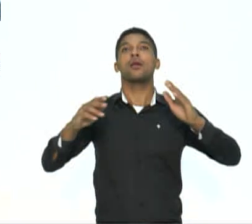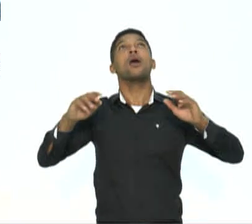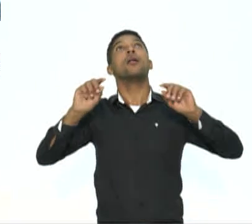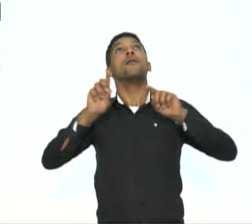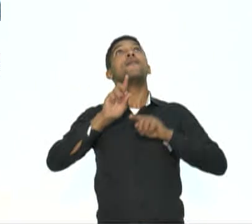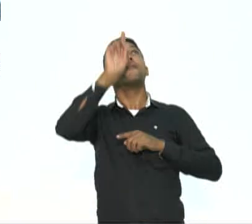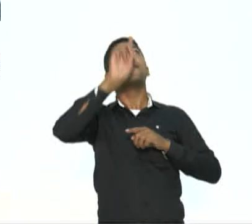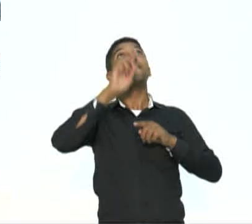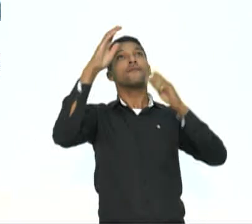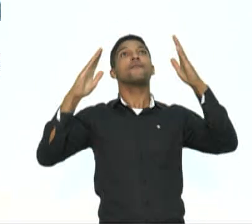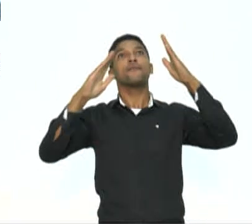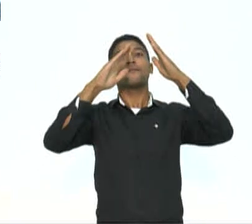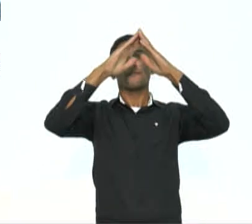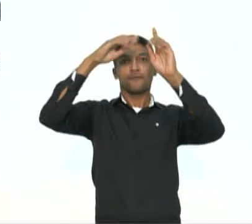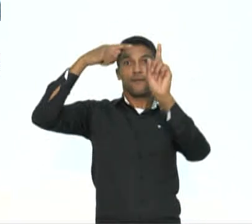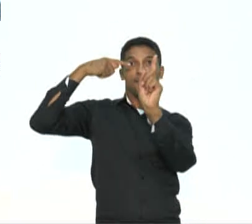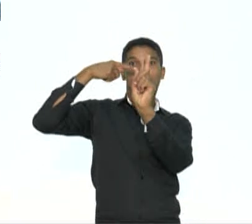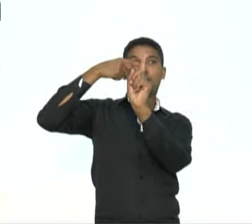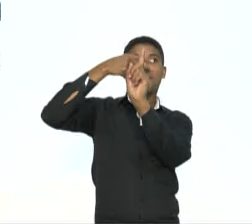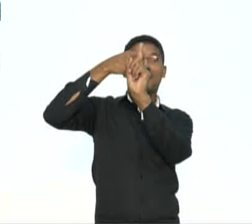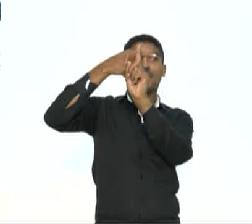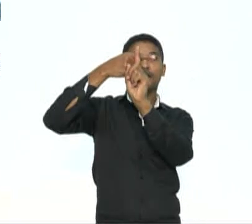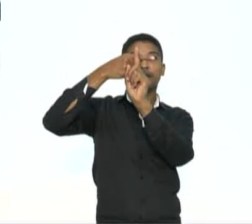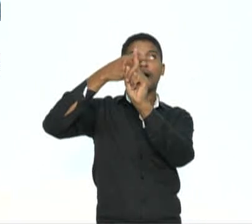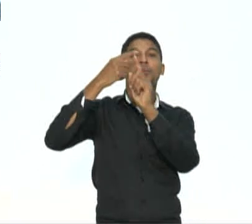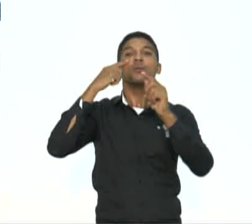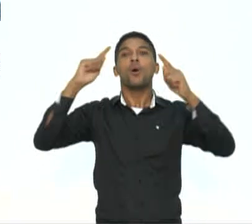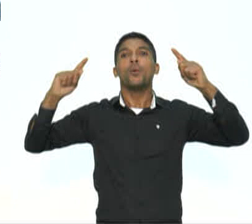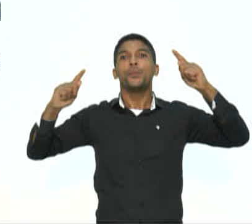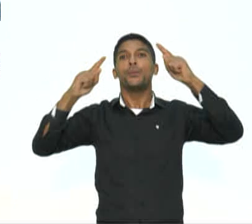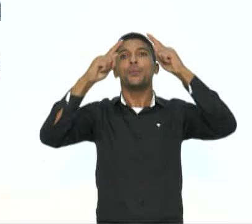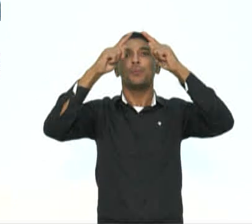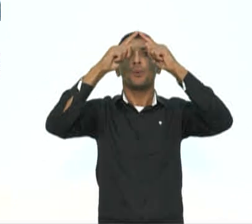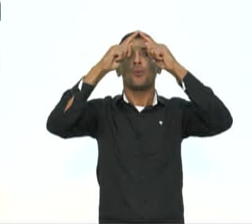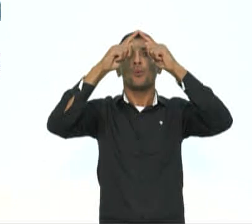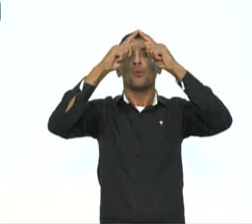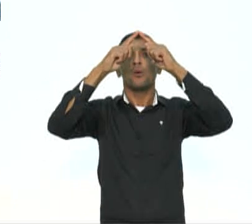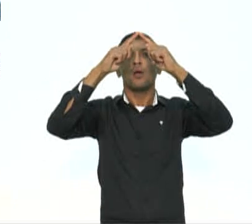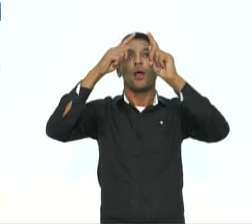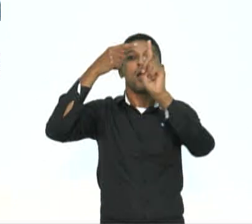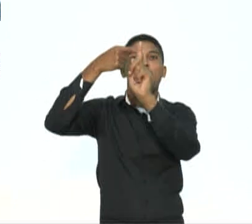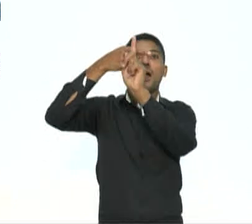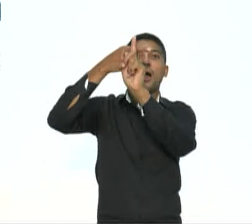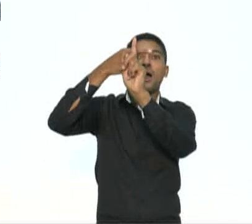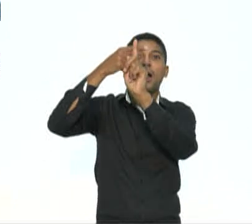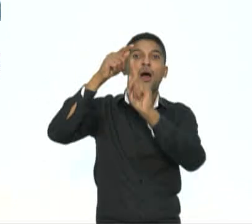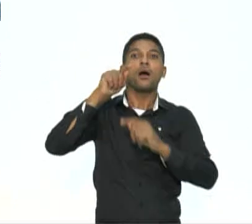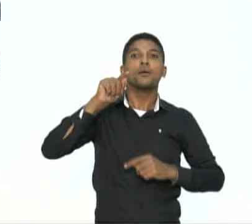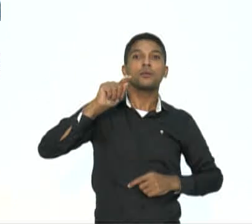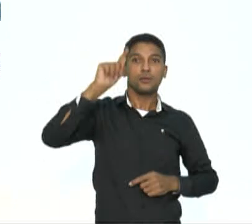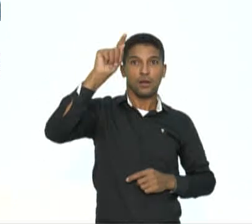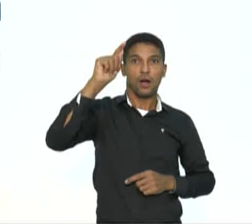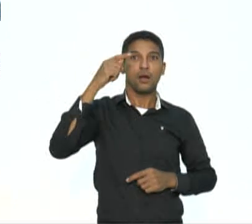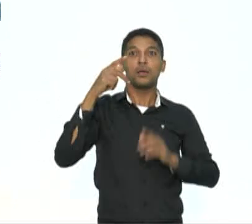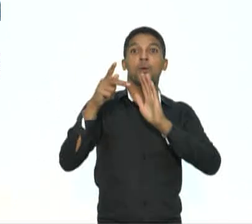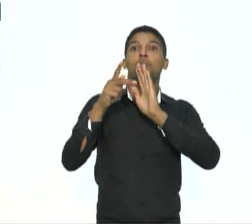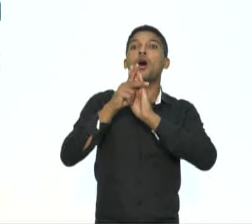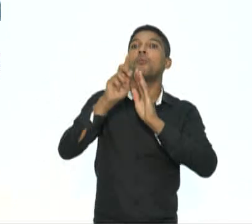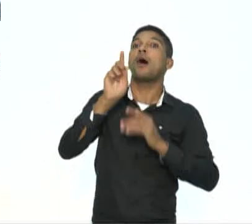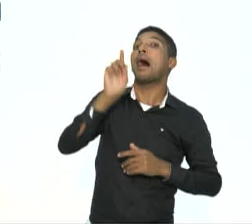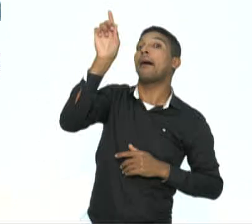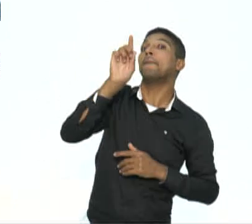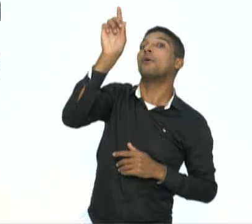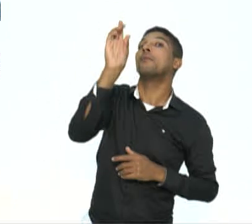As obras possuíam as torres com pontas agulhadas. Acredita-se que o primeiro exemplo de arte gótica surgiu na França, na Catedral